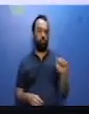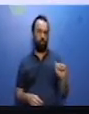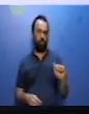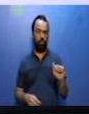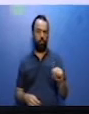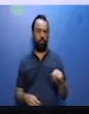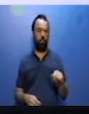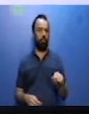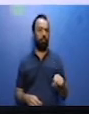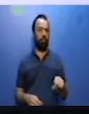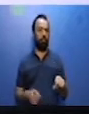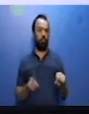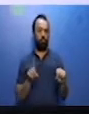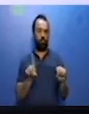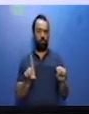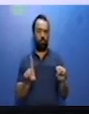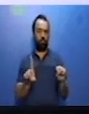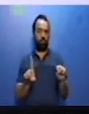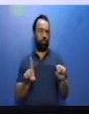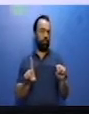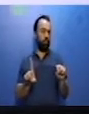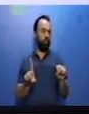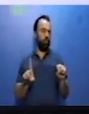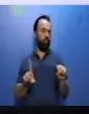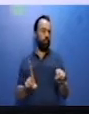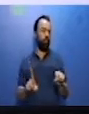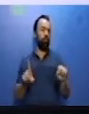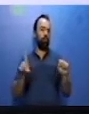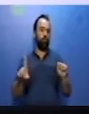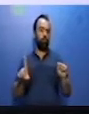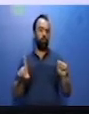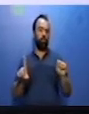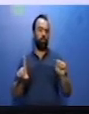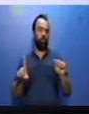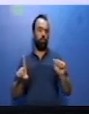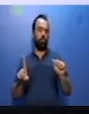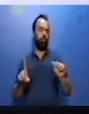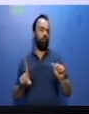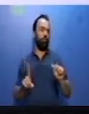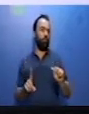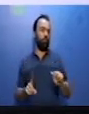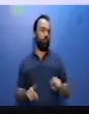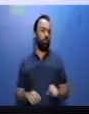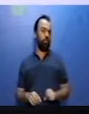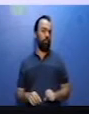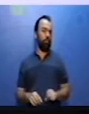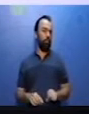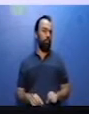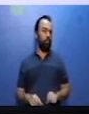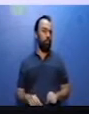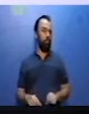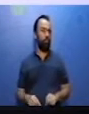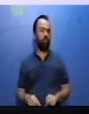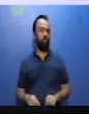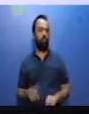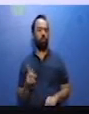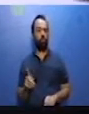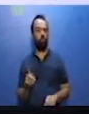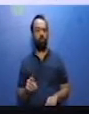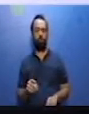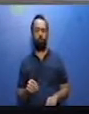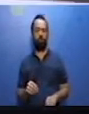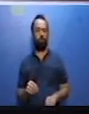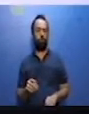c aqui antes do x quadrado não tem nada coloca o número um sempre que não tem nada antes de uma letra